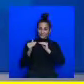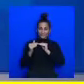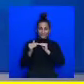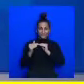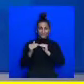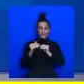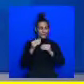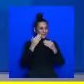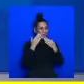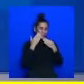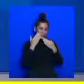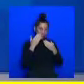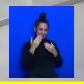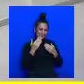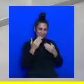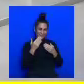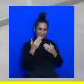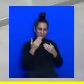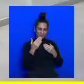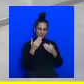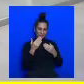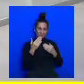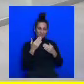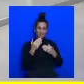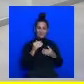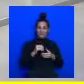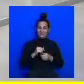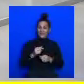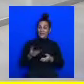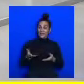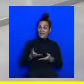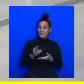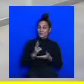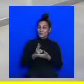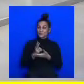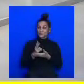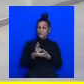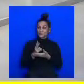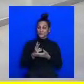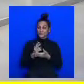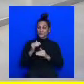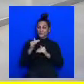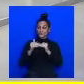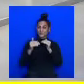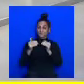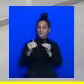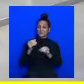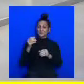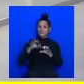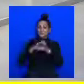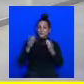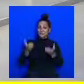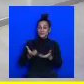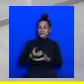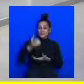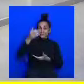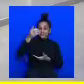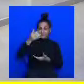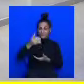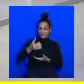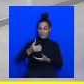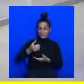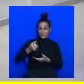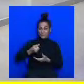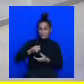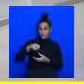Sim, confirmo. Obrigado. Agora passaremos ao procedimento de reabastecimento do